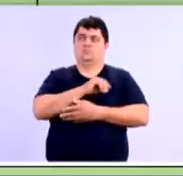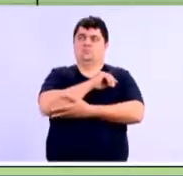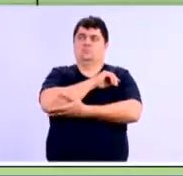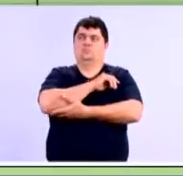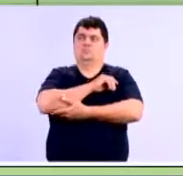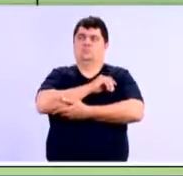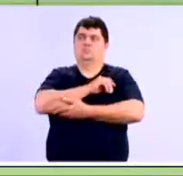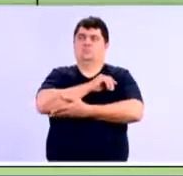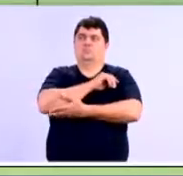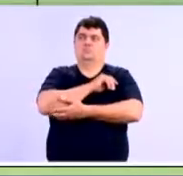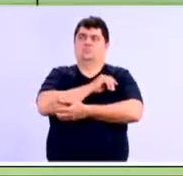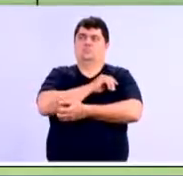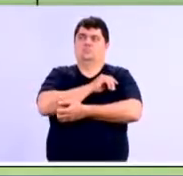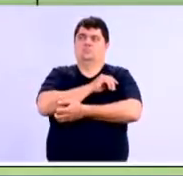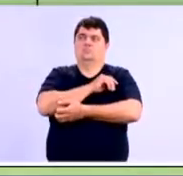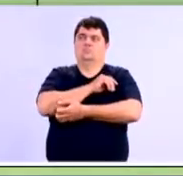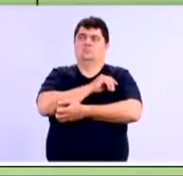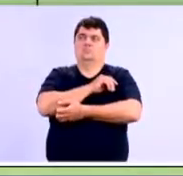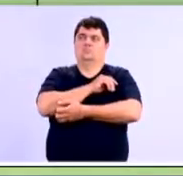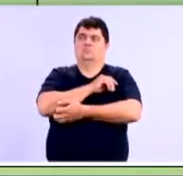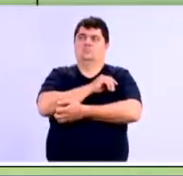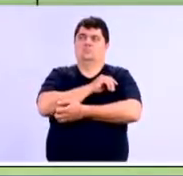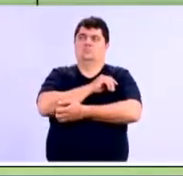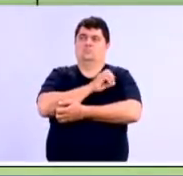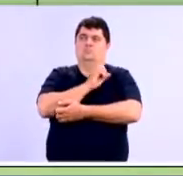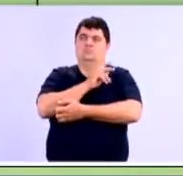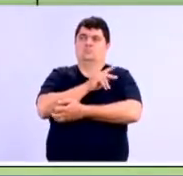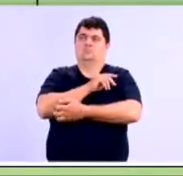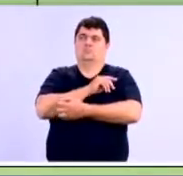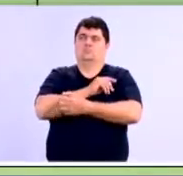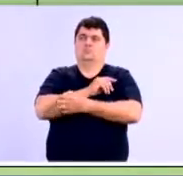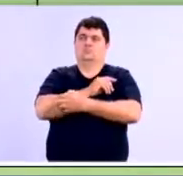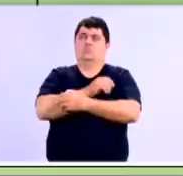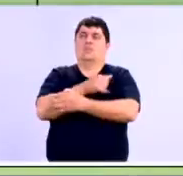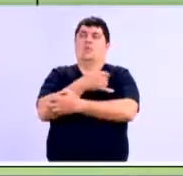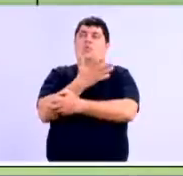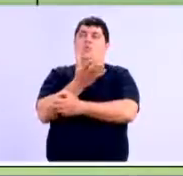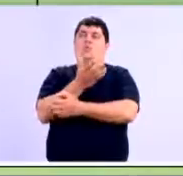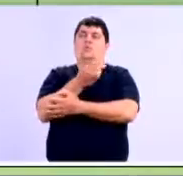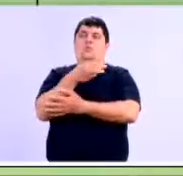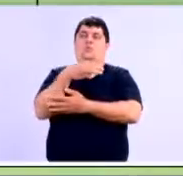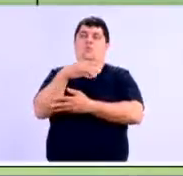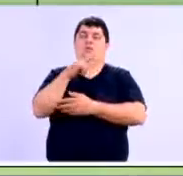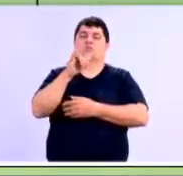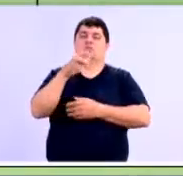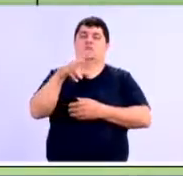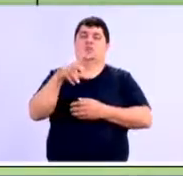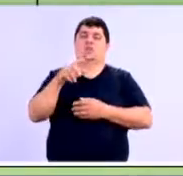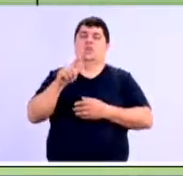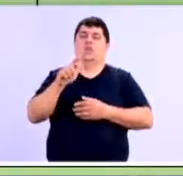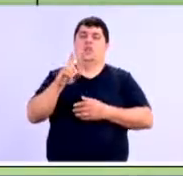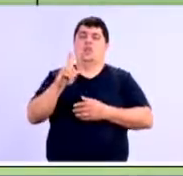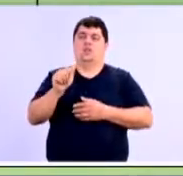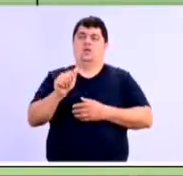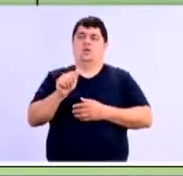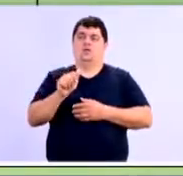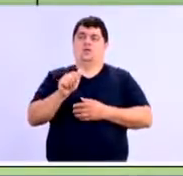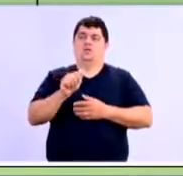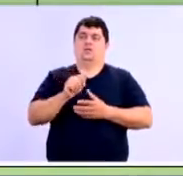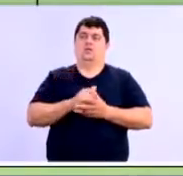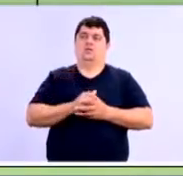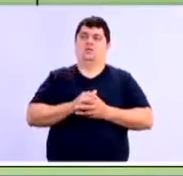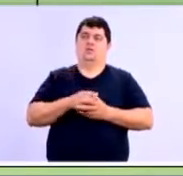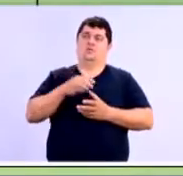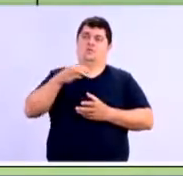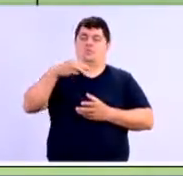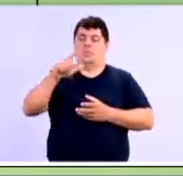refazer 50,13. Beleza? E qual outra margem que eu tenho? A minha margem líquida, né? A